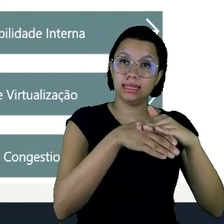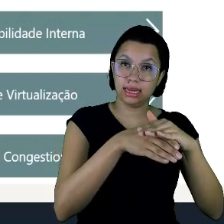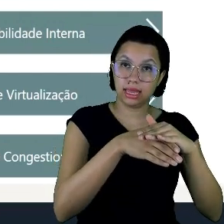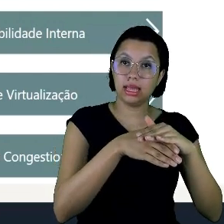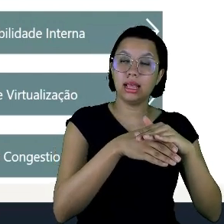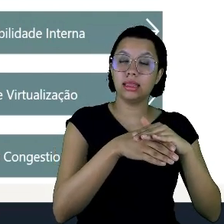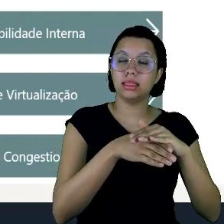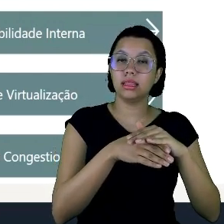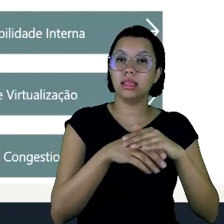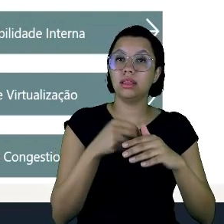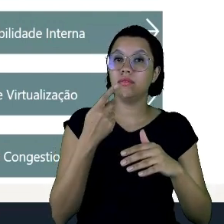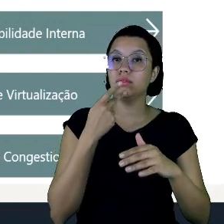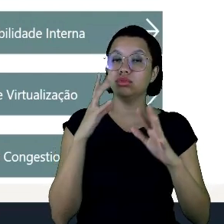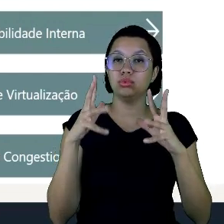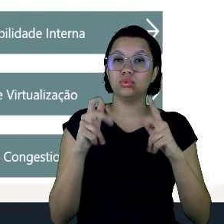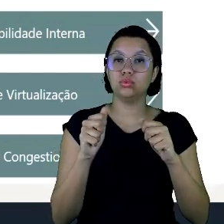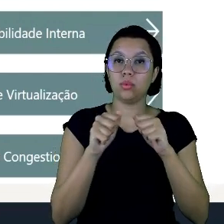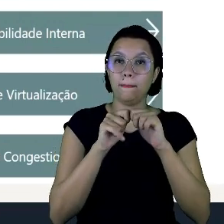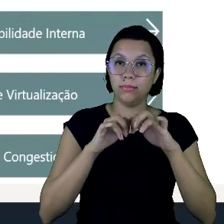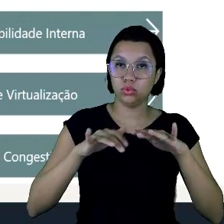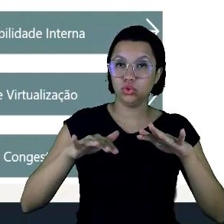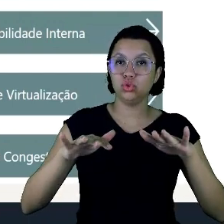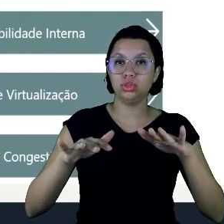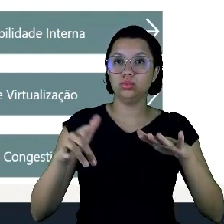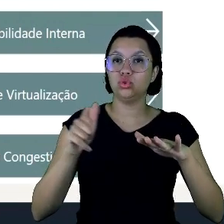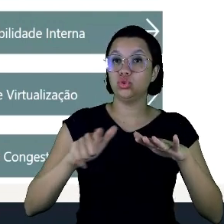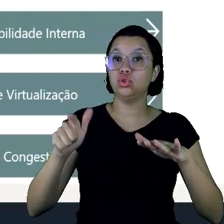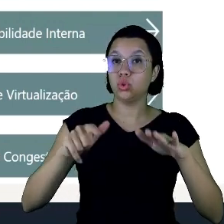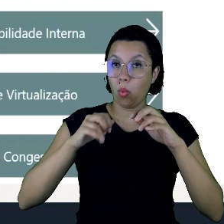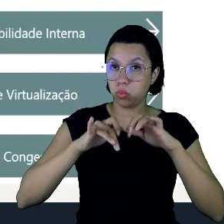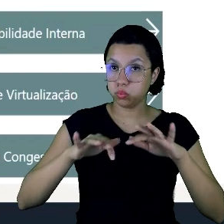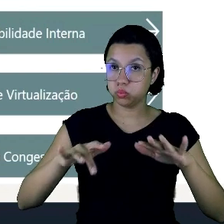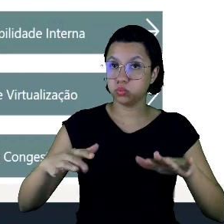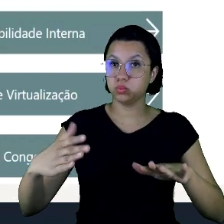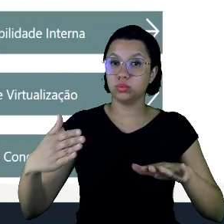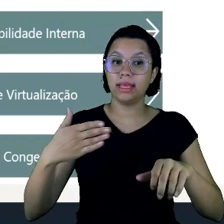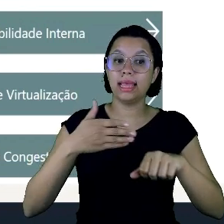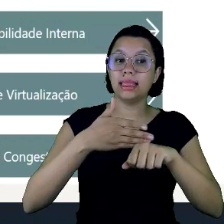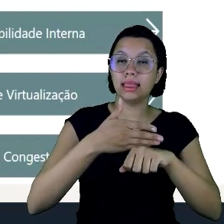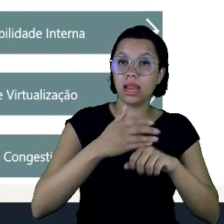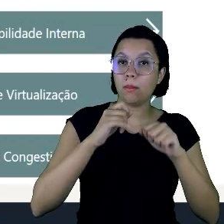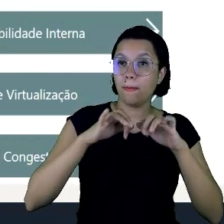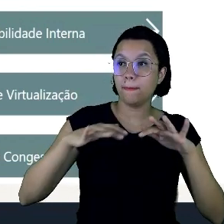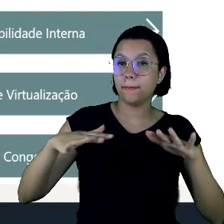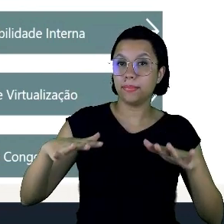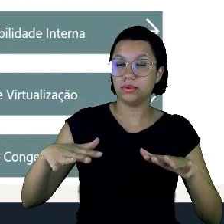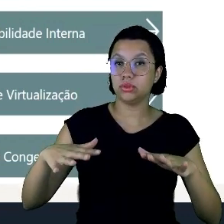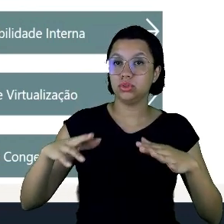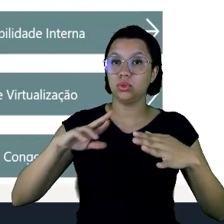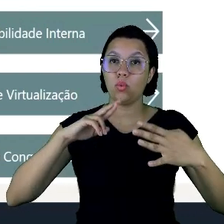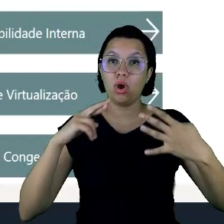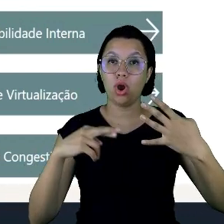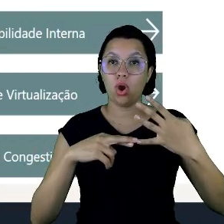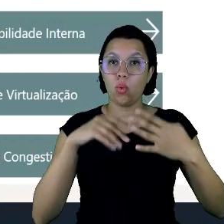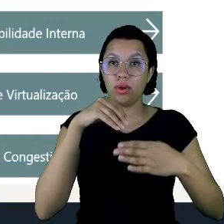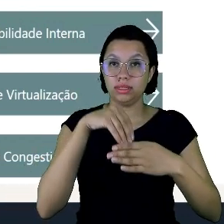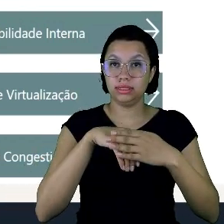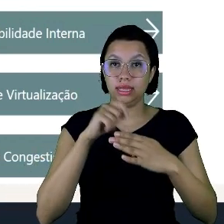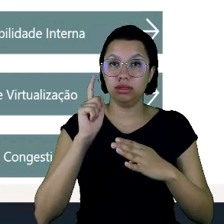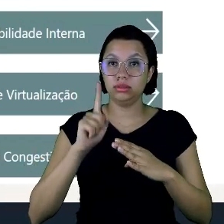os relatórios, temos os relatórios de entradas, que englobam os distribuídos, os redistribuídos, entradas por